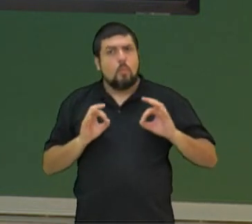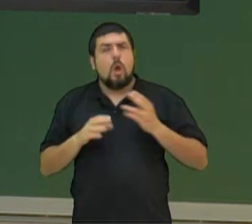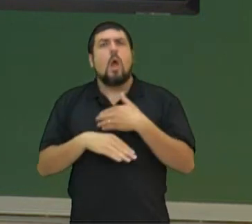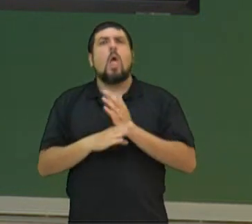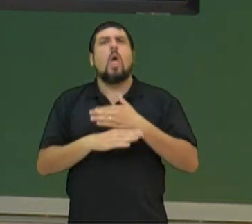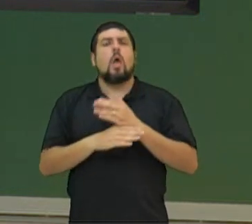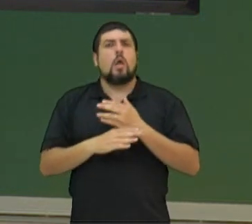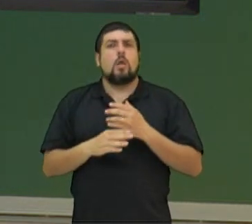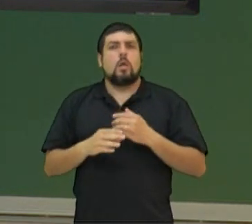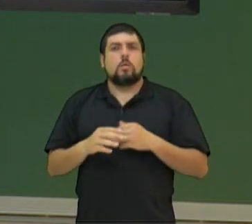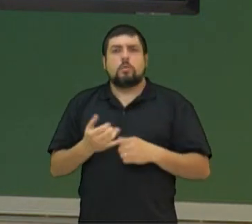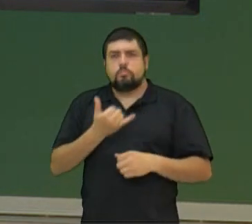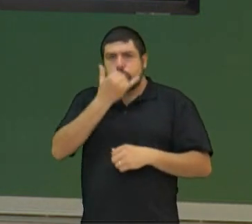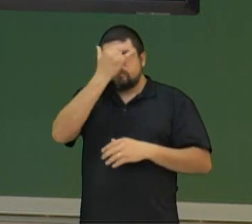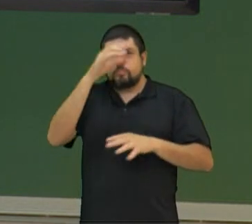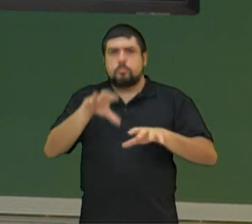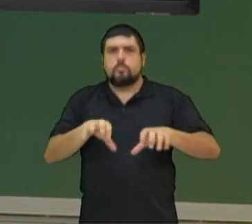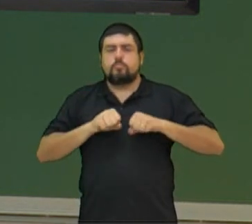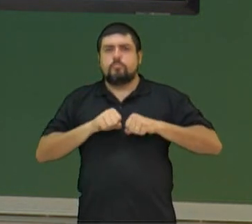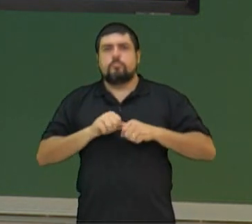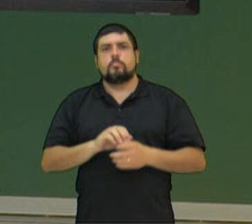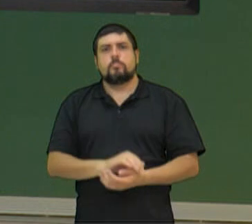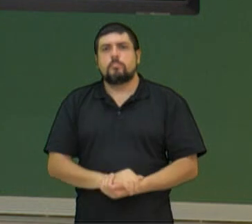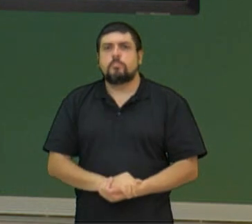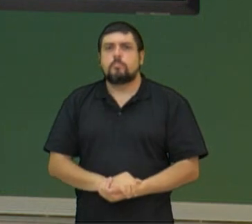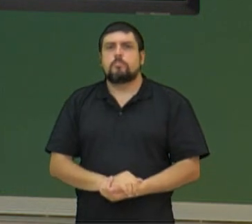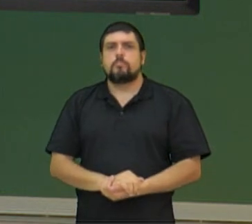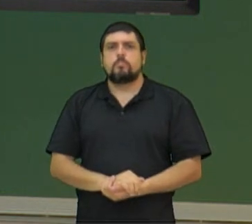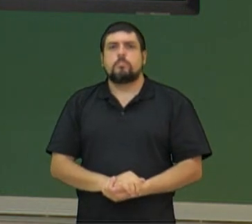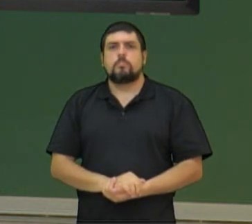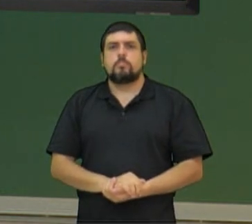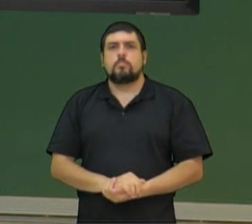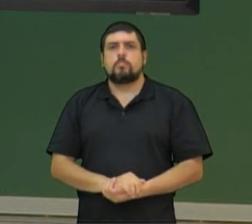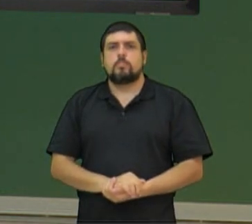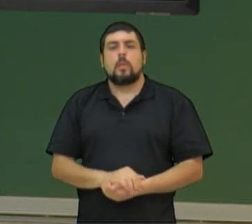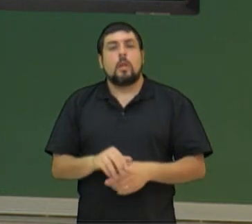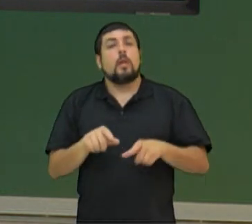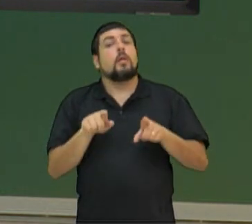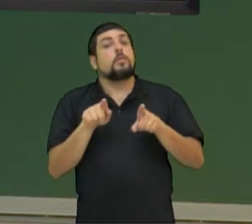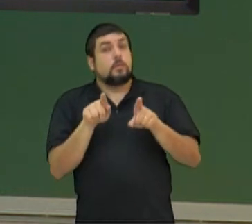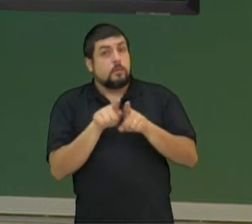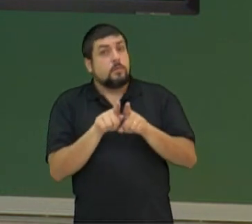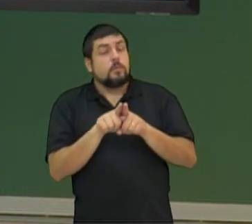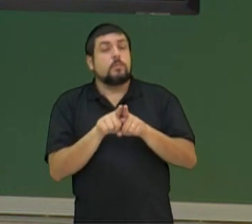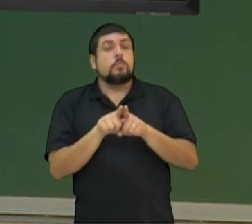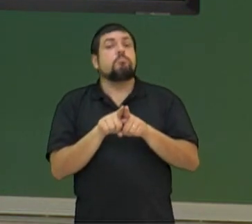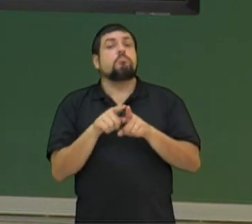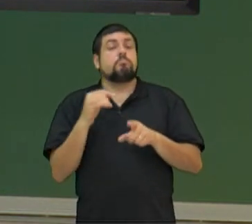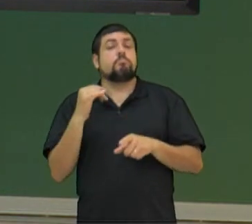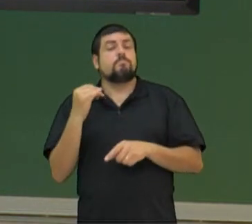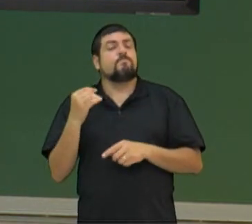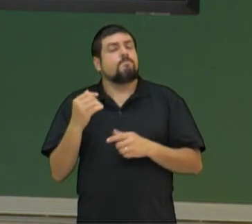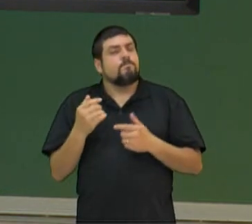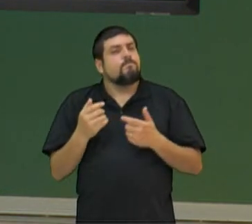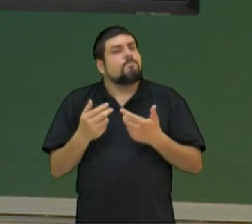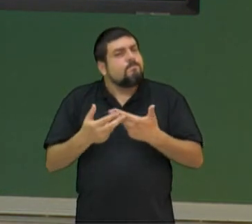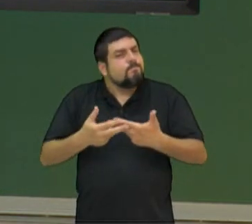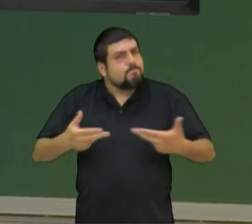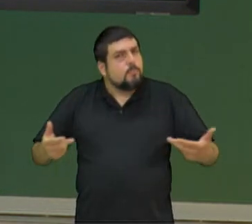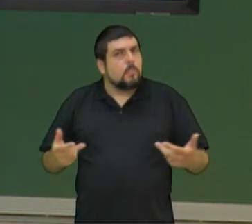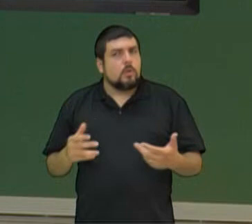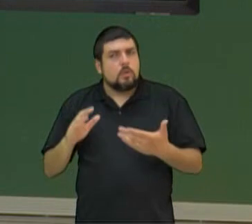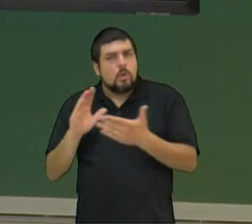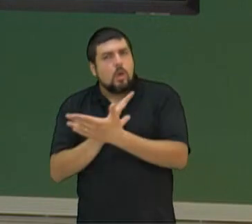prevenir é sempre o melhor caminho. E outra coisa, né, que muita gente tem, às vezes fica